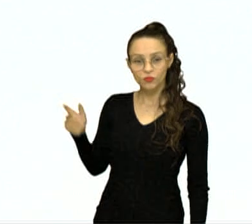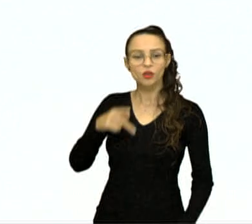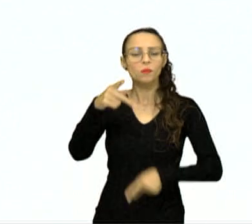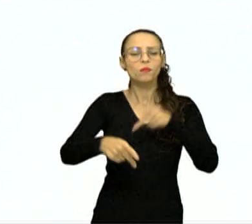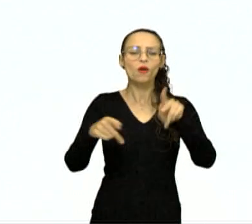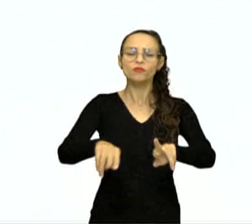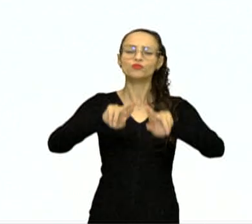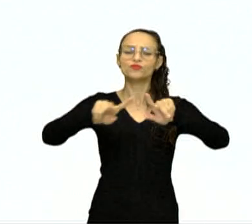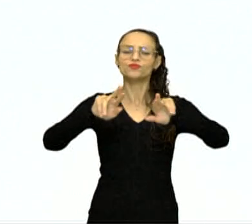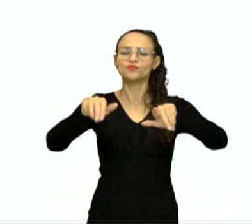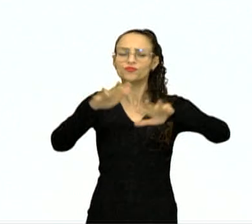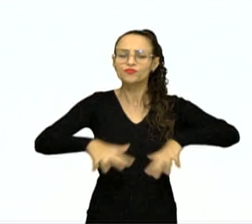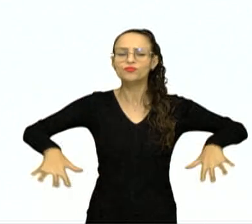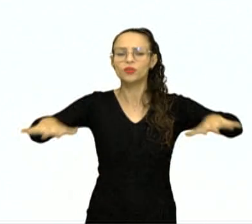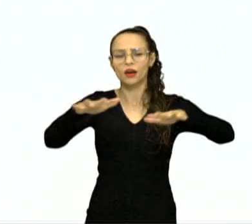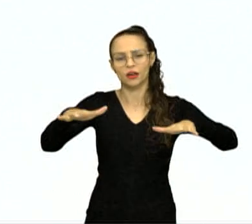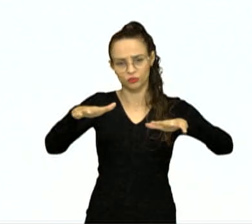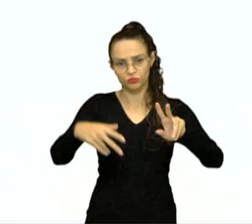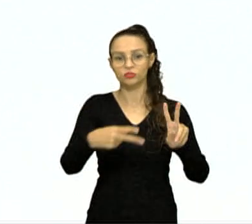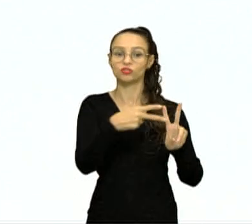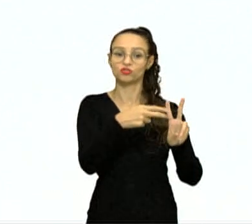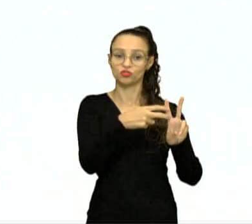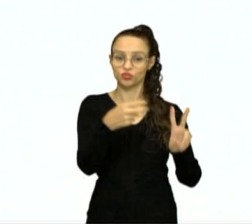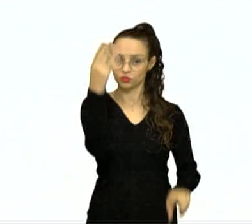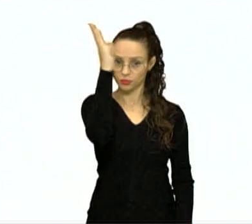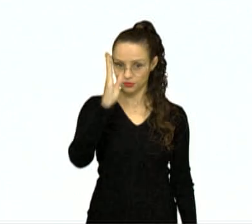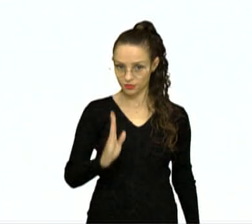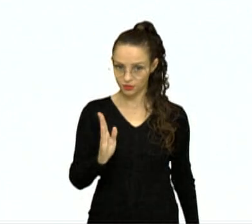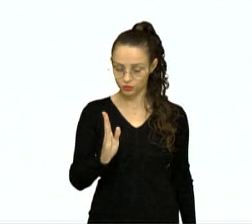várias tribos indígenas brasileiros.